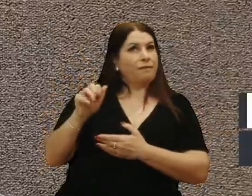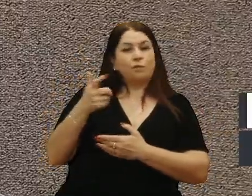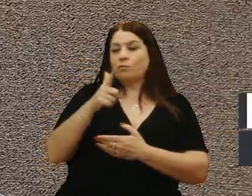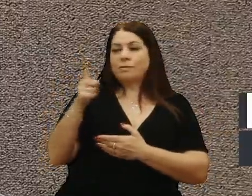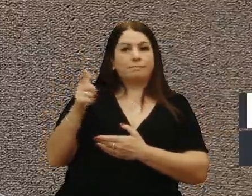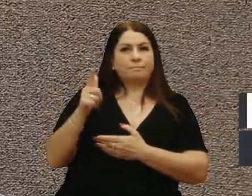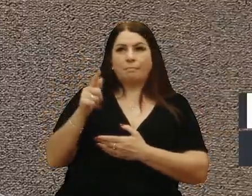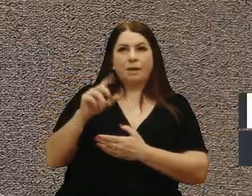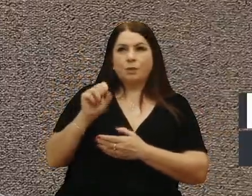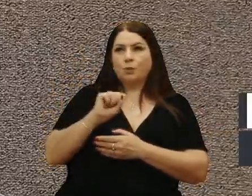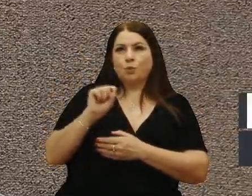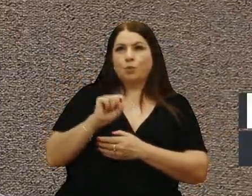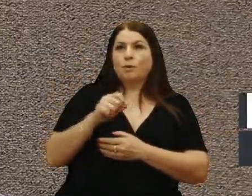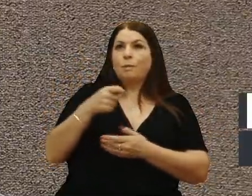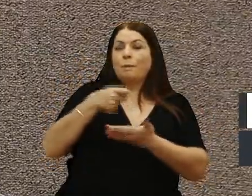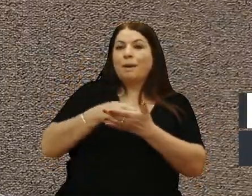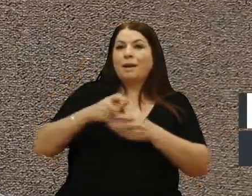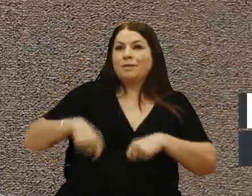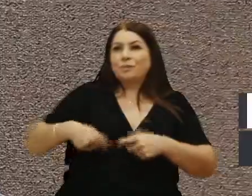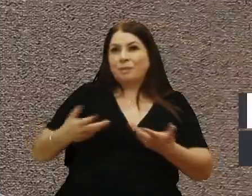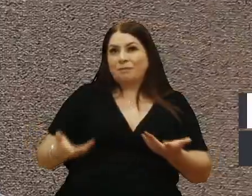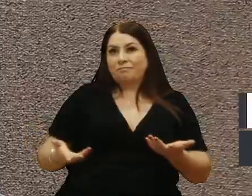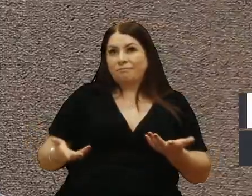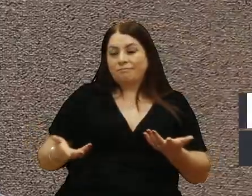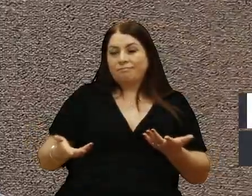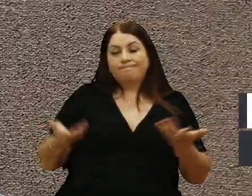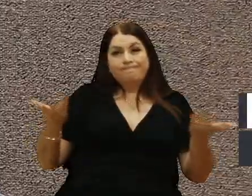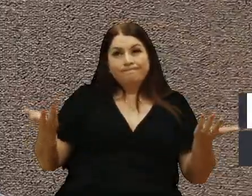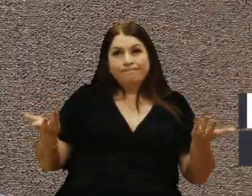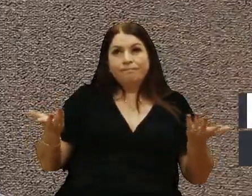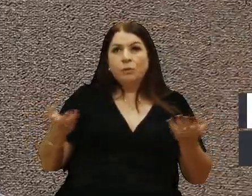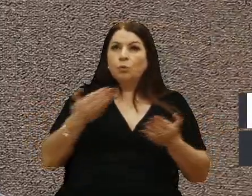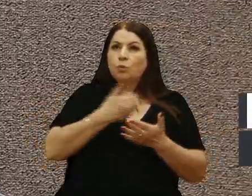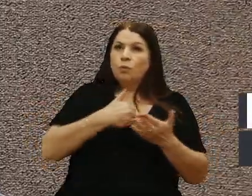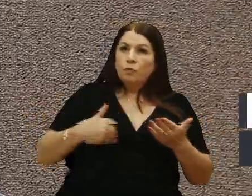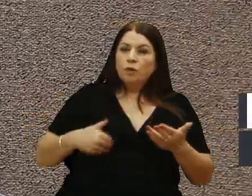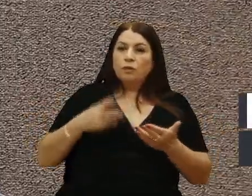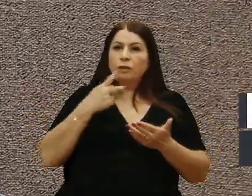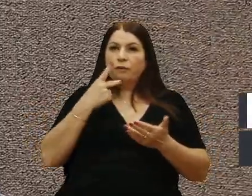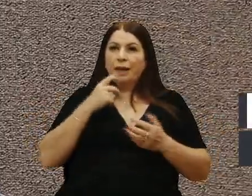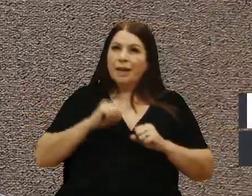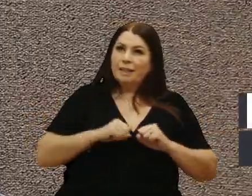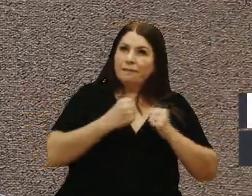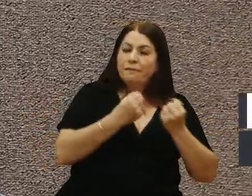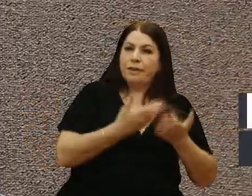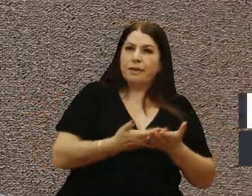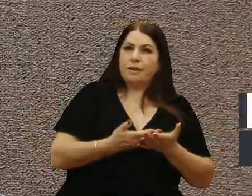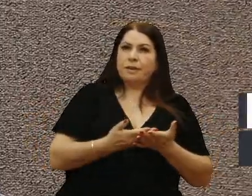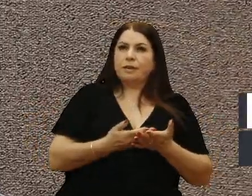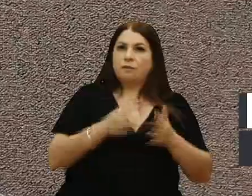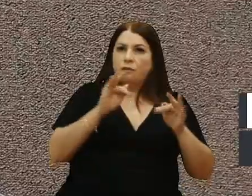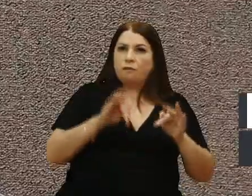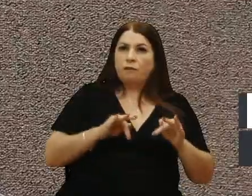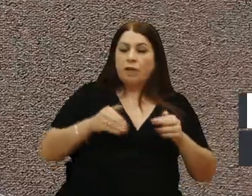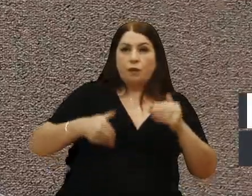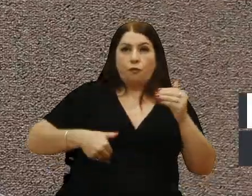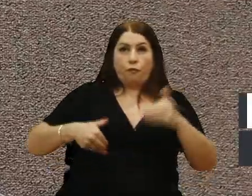nem sequer o seguro para cobrir as despesas. Então, o governo que diz que defende o fim da